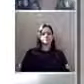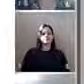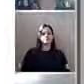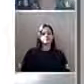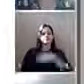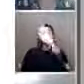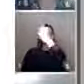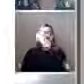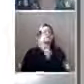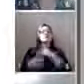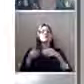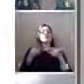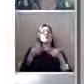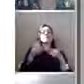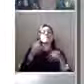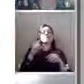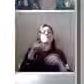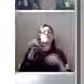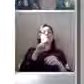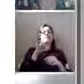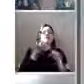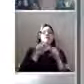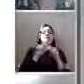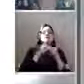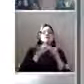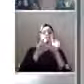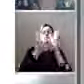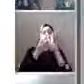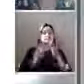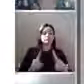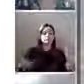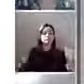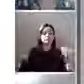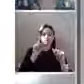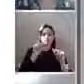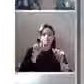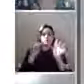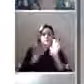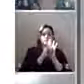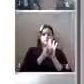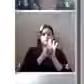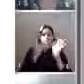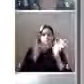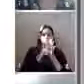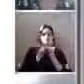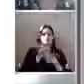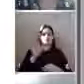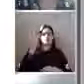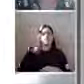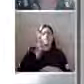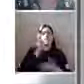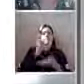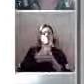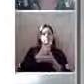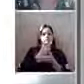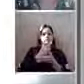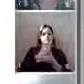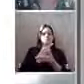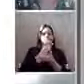E para não promover um apagamento dessa identidade regional, preferimos mantê-lo